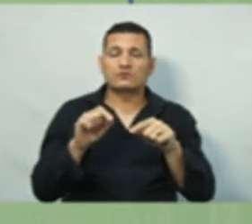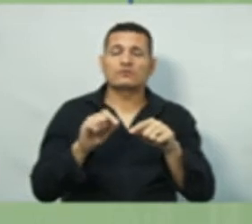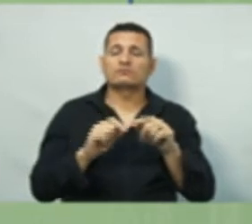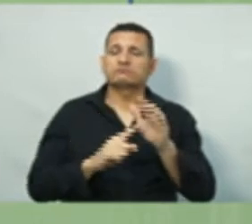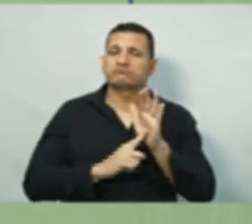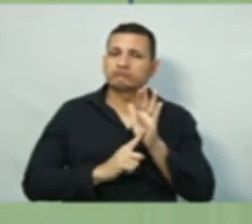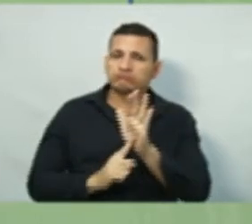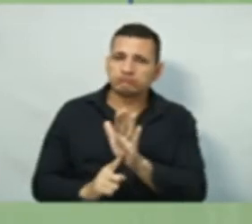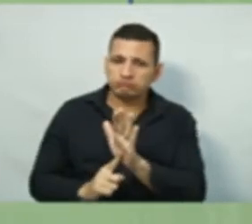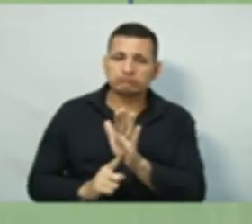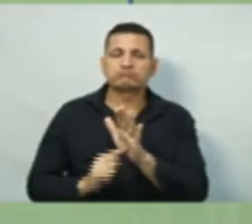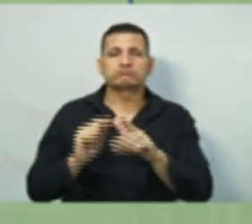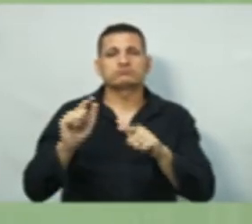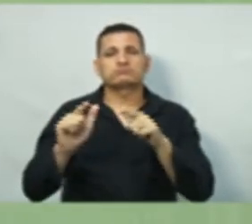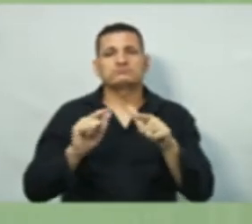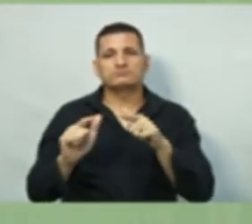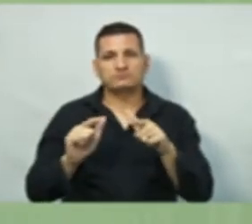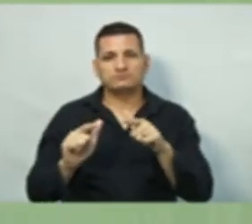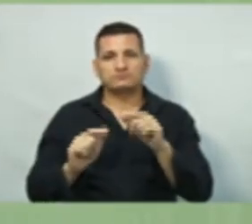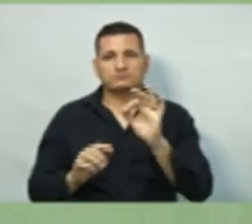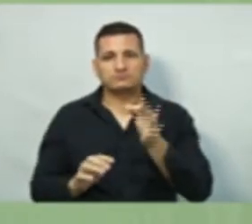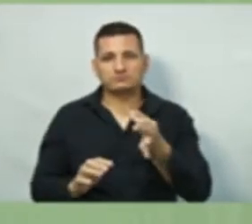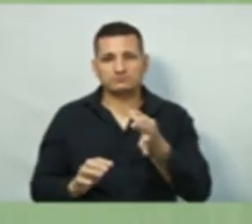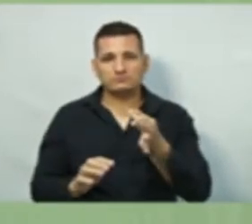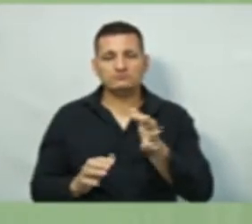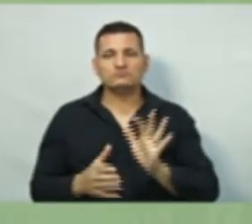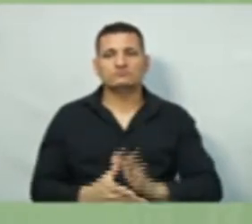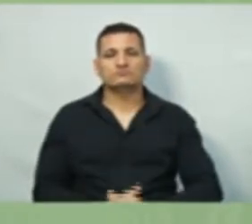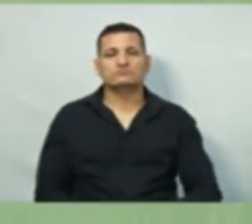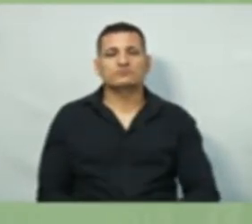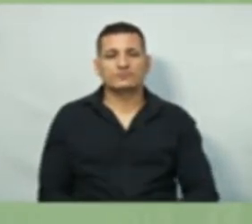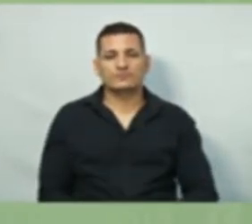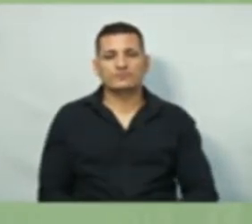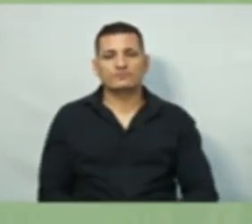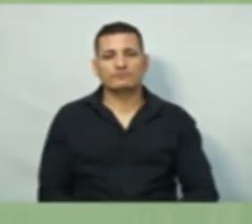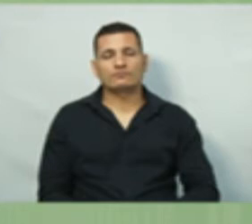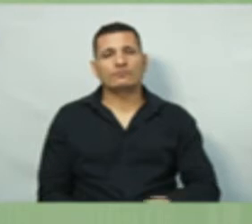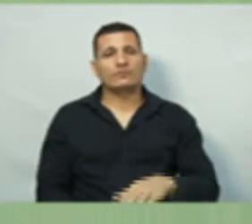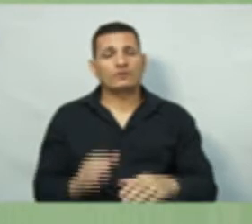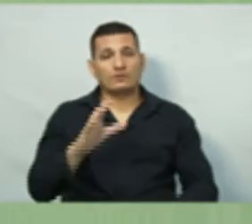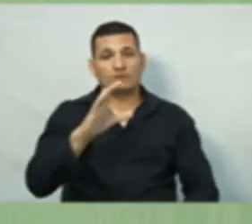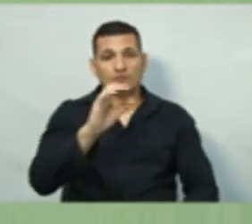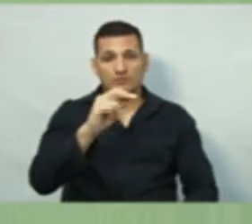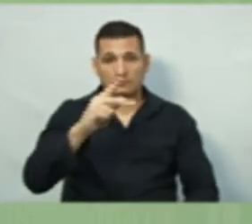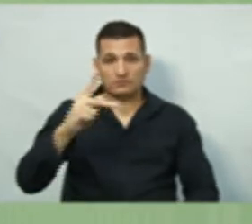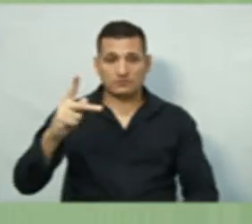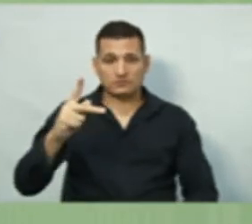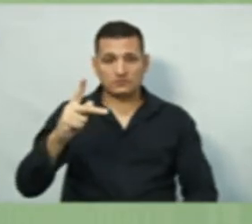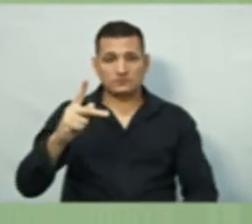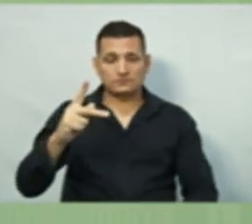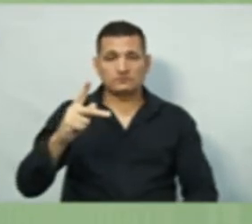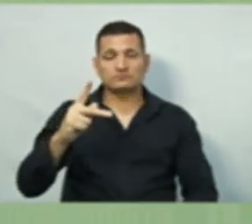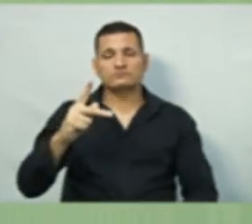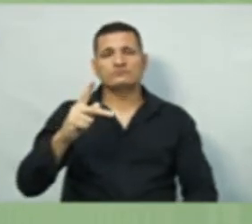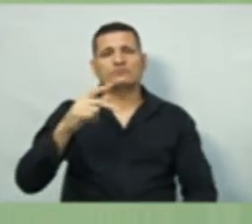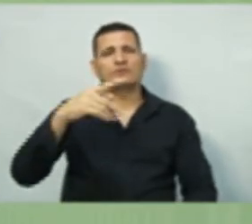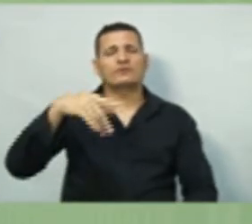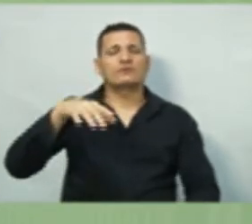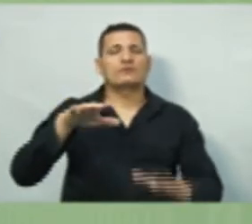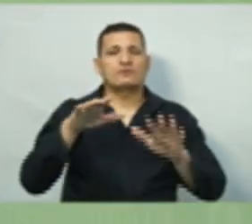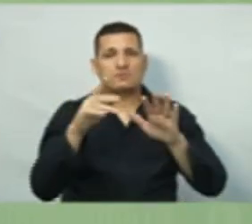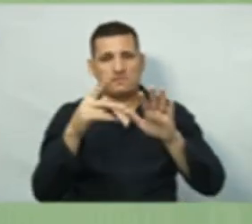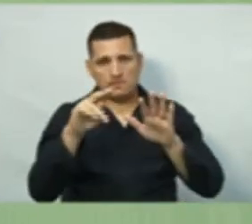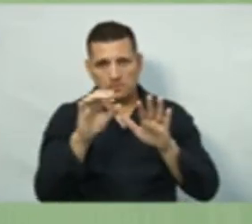contribuição com o trabalho, certo? Chamamos de cooperativa de produção